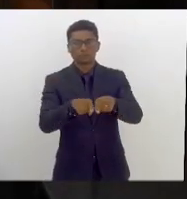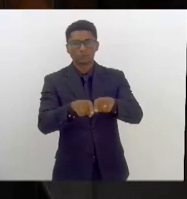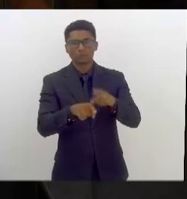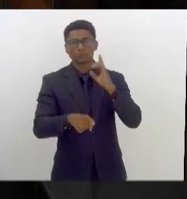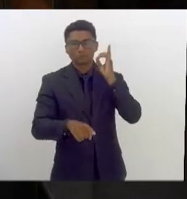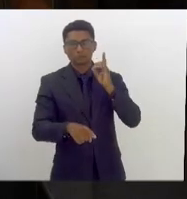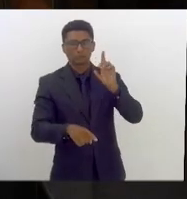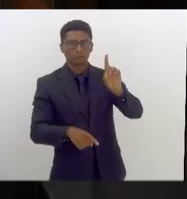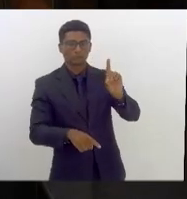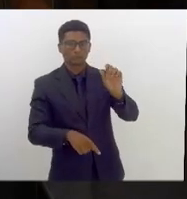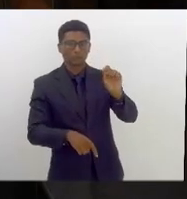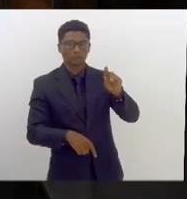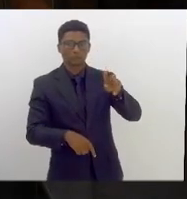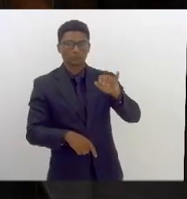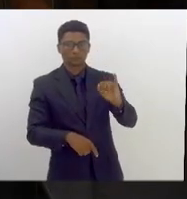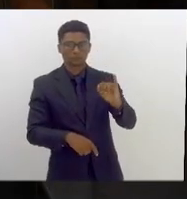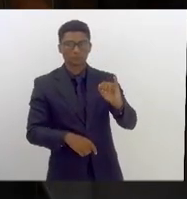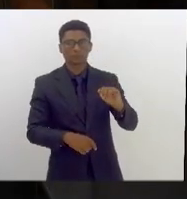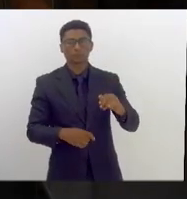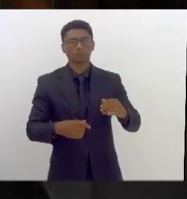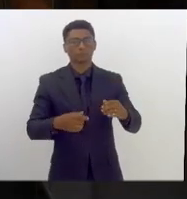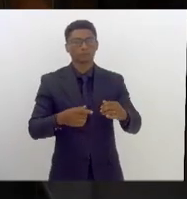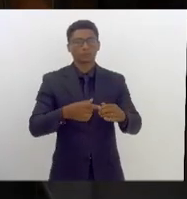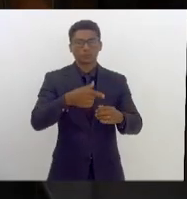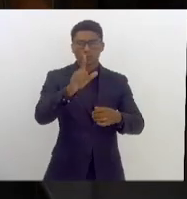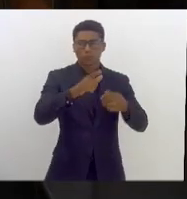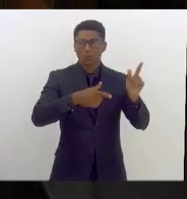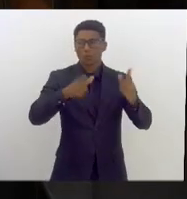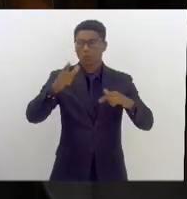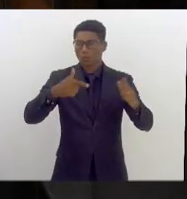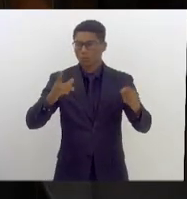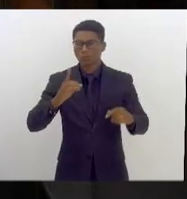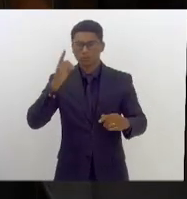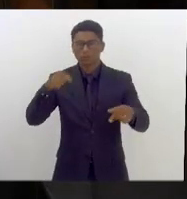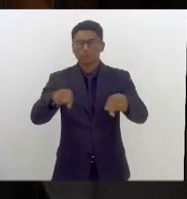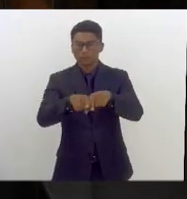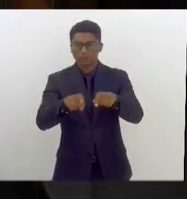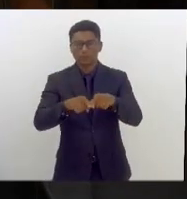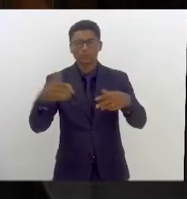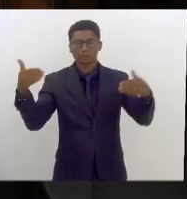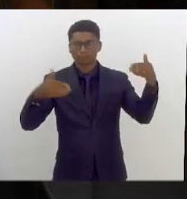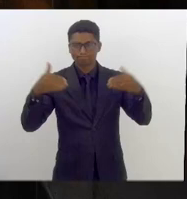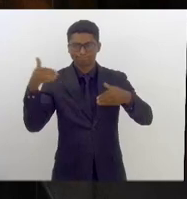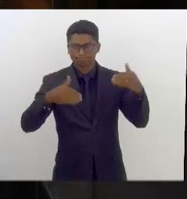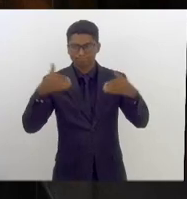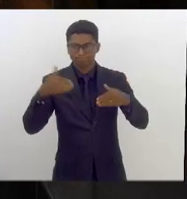Dani Monteiro, entre outros parlamentares.